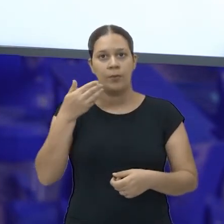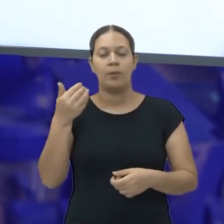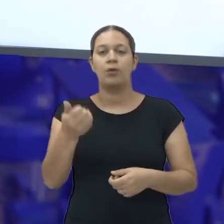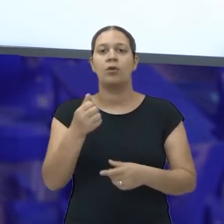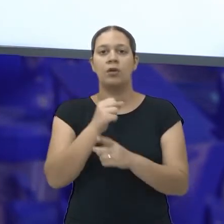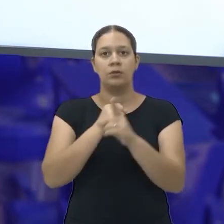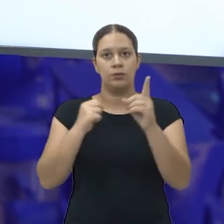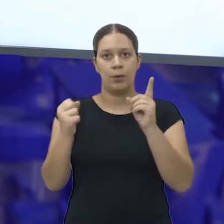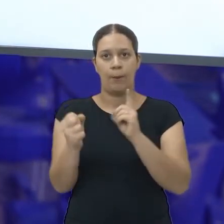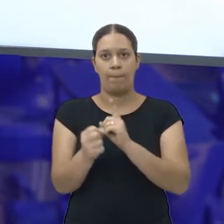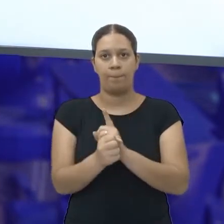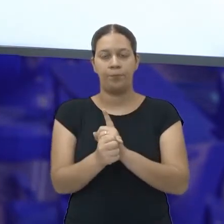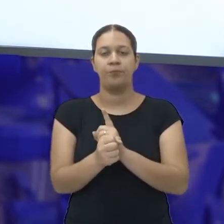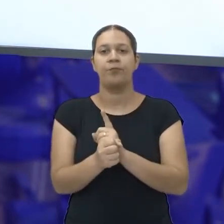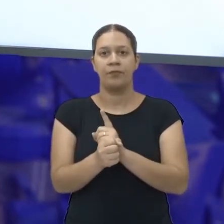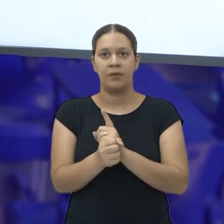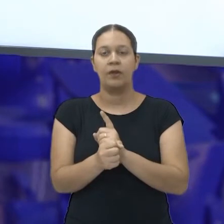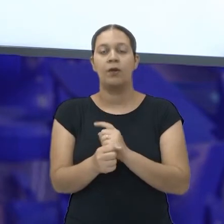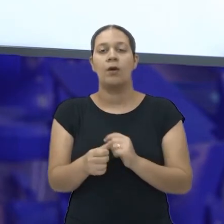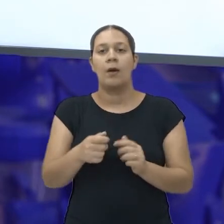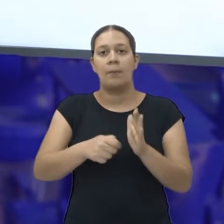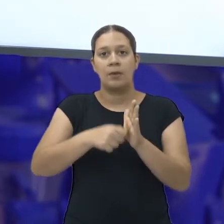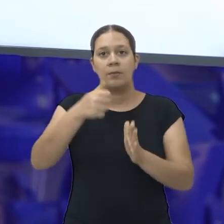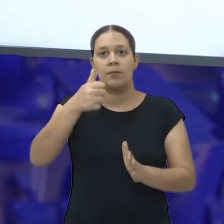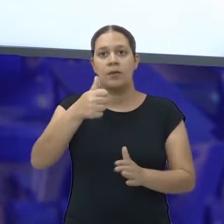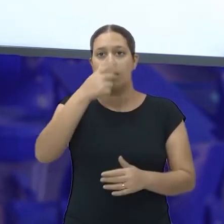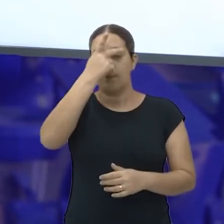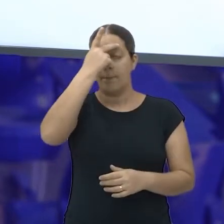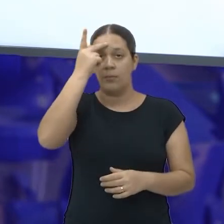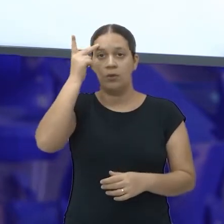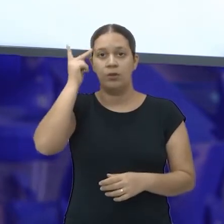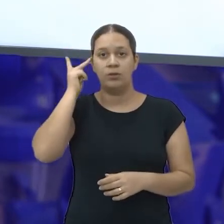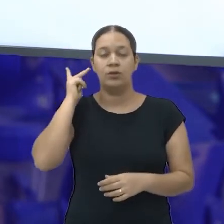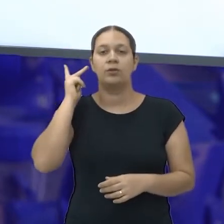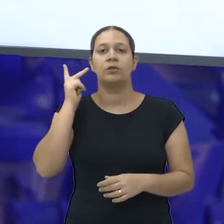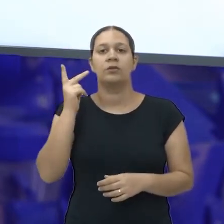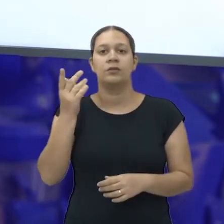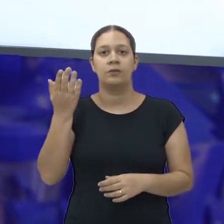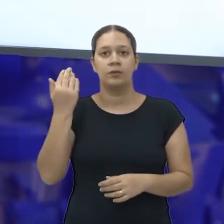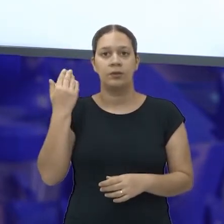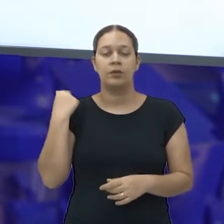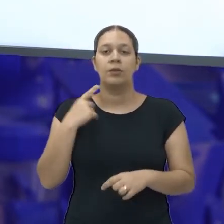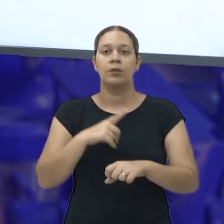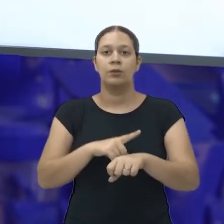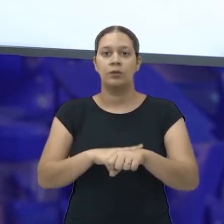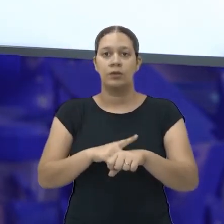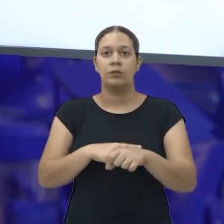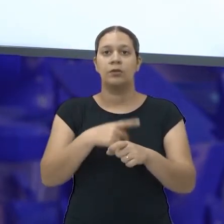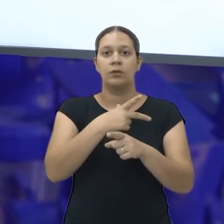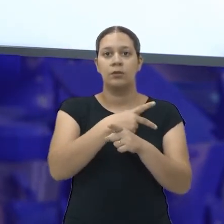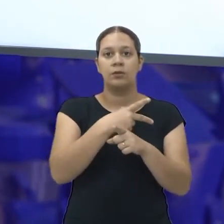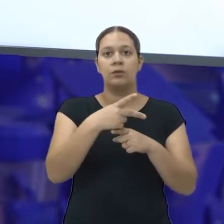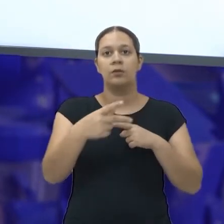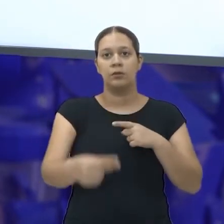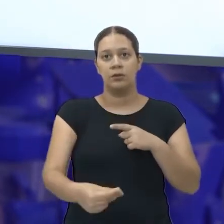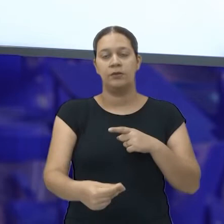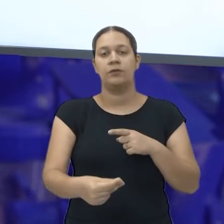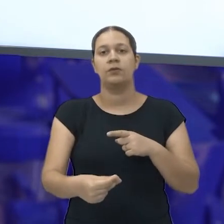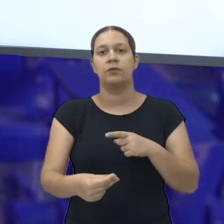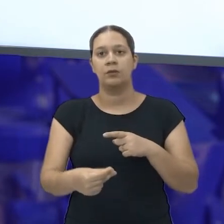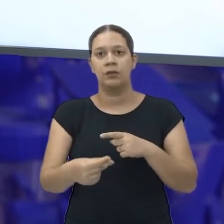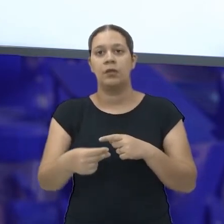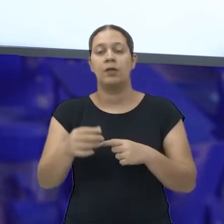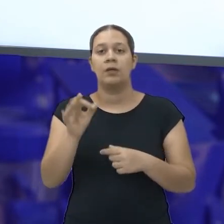eu tenho certeza. Portanto, foi o John Locke a primeira pessoa, nos tempos recentes, a defender o que a gente chama